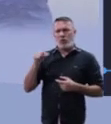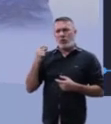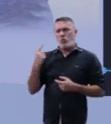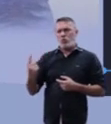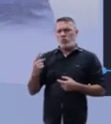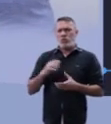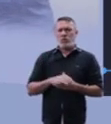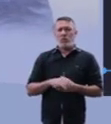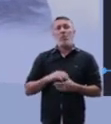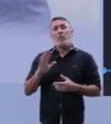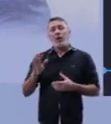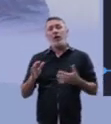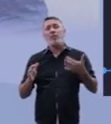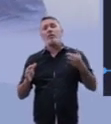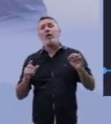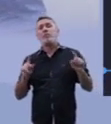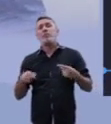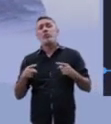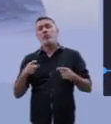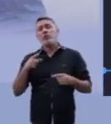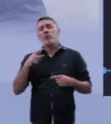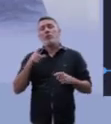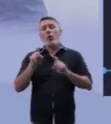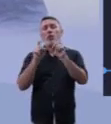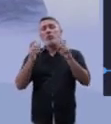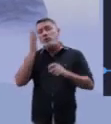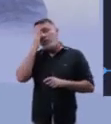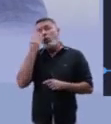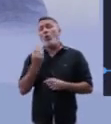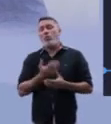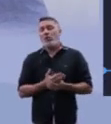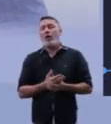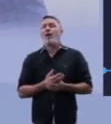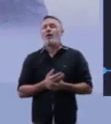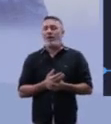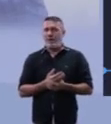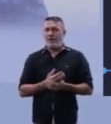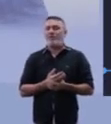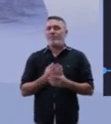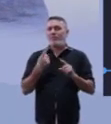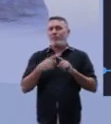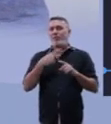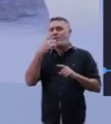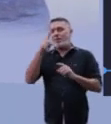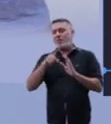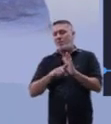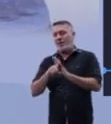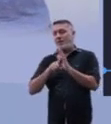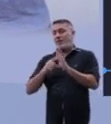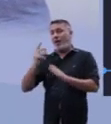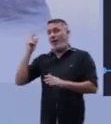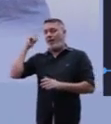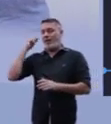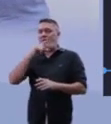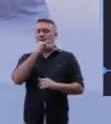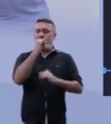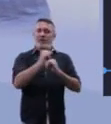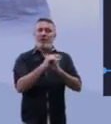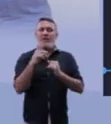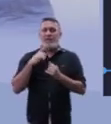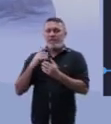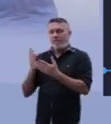liberdade. Mas quem falou que você queria aquelas 10? Como que eles fizeram isso aí? Aquele filtro bolha. Então é muito